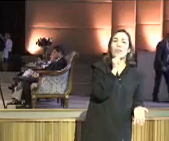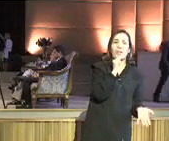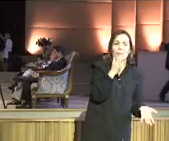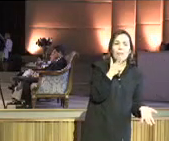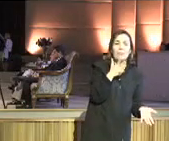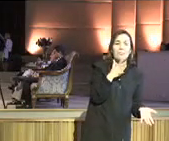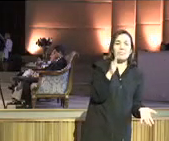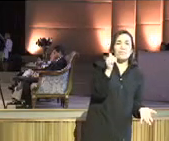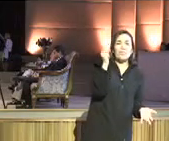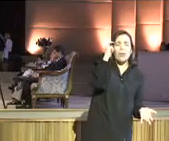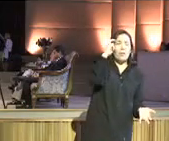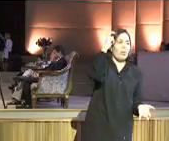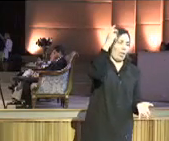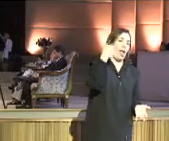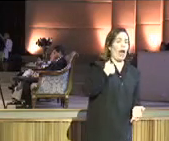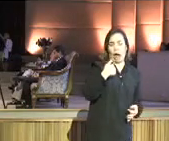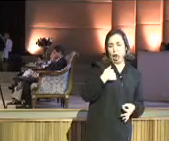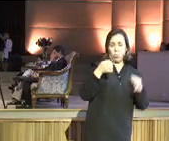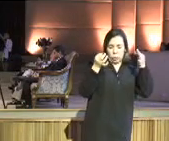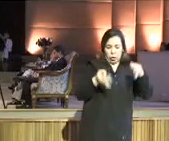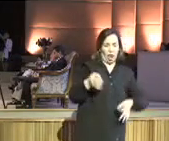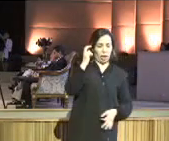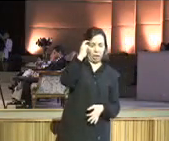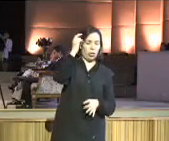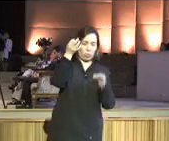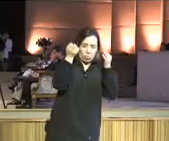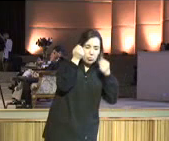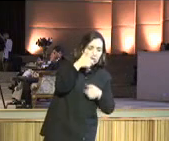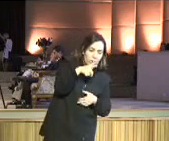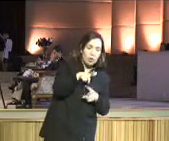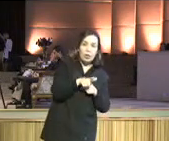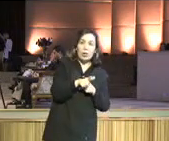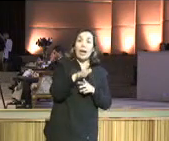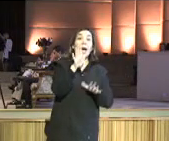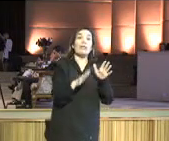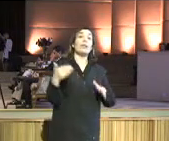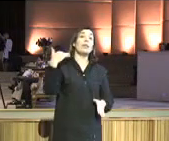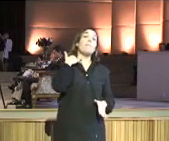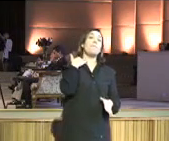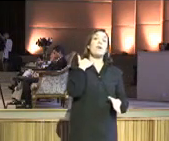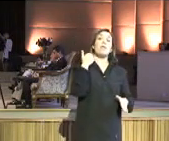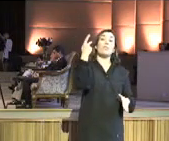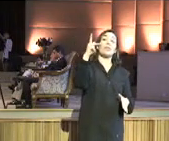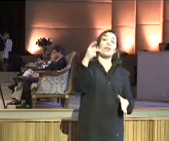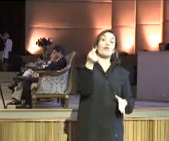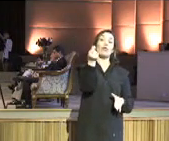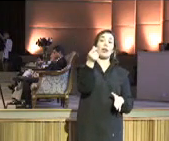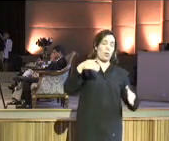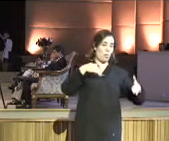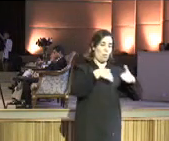tenho guardado lá no banco. Quando você tem, né? Louvado seja Deus.